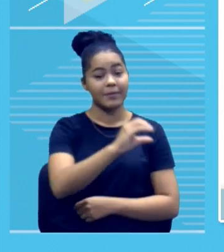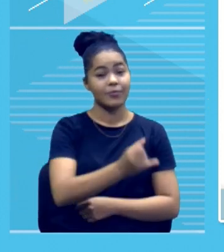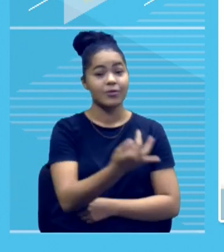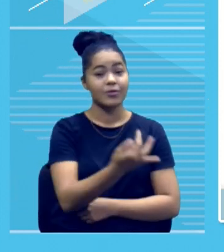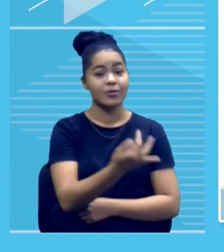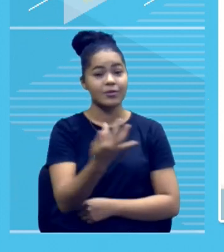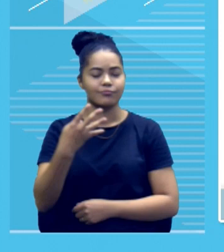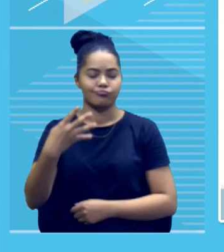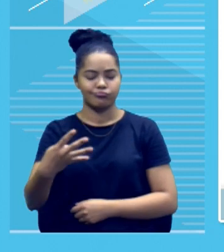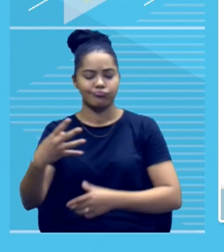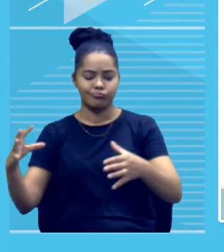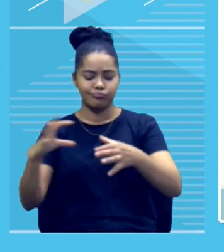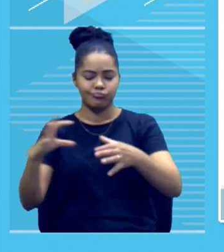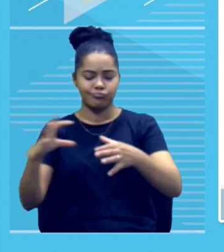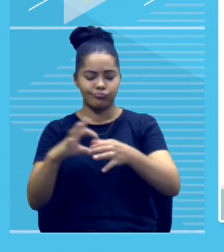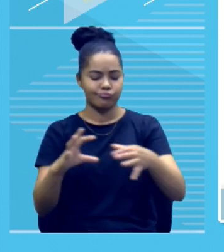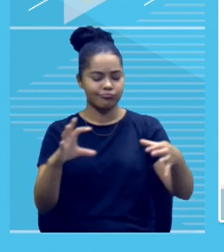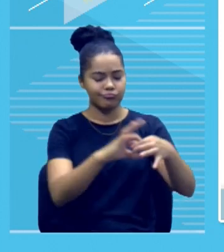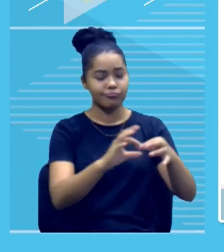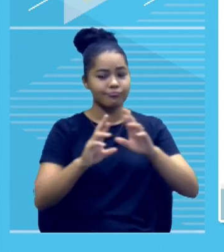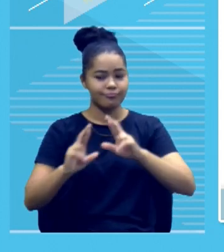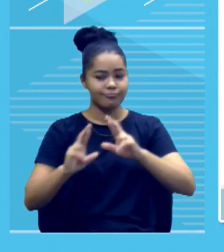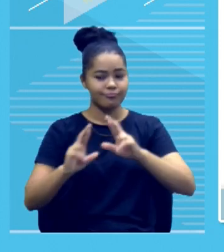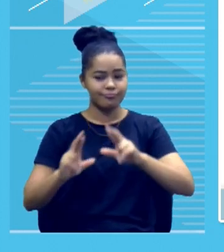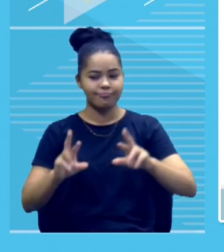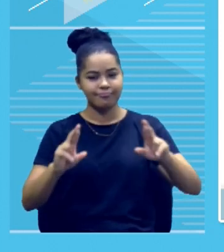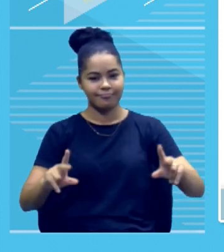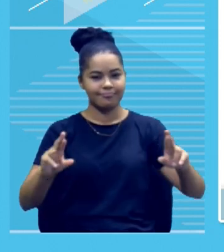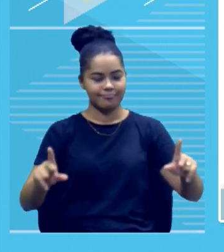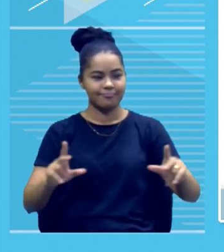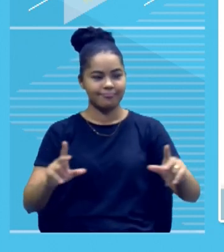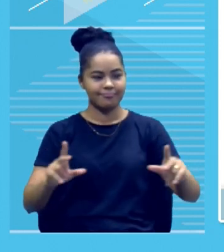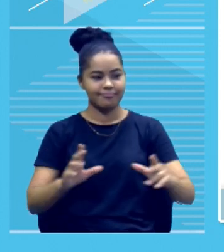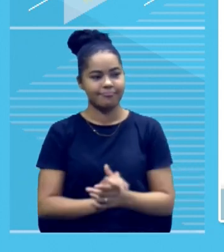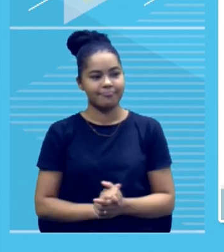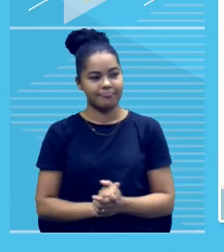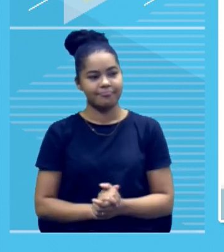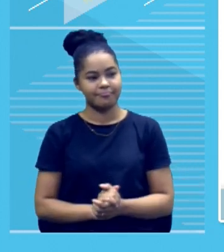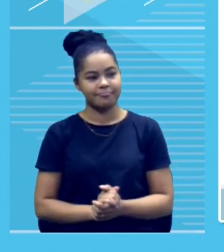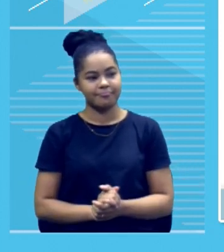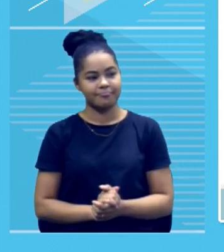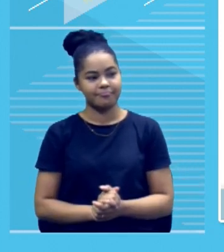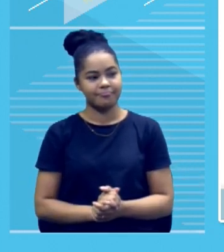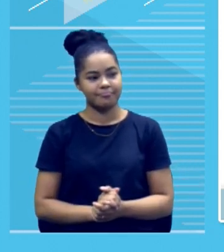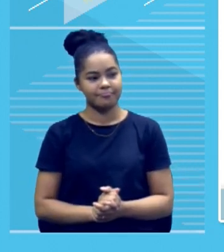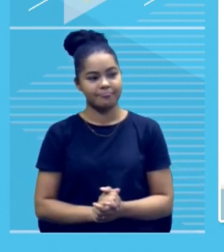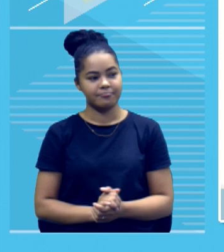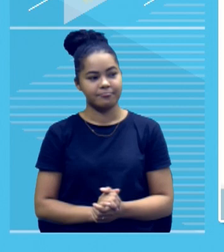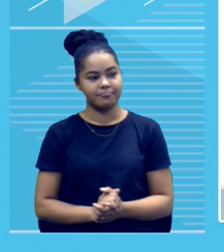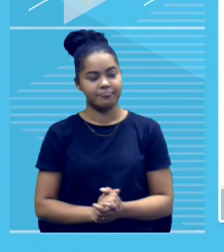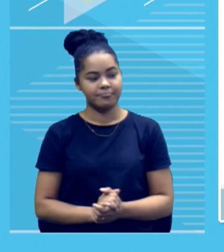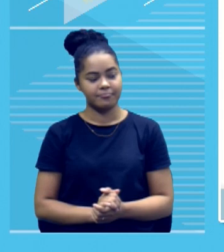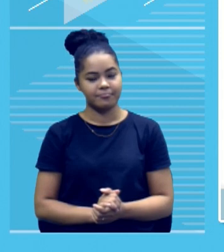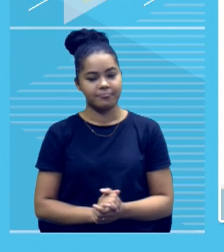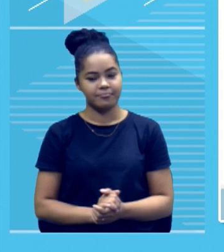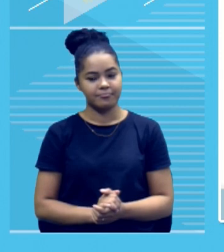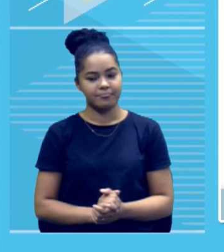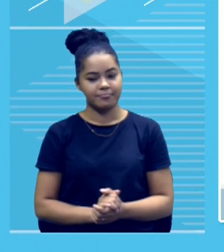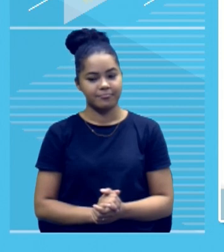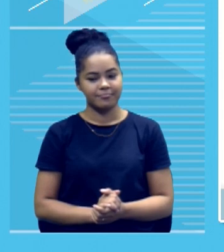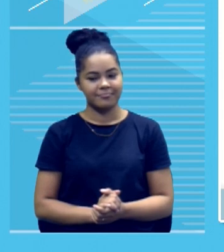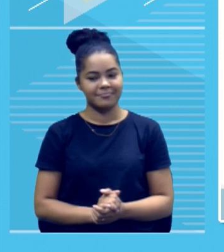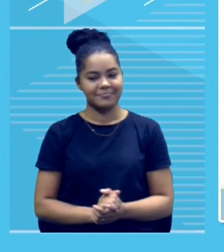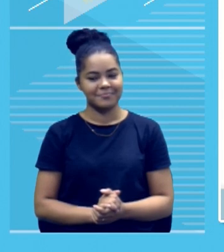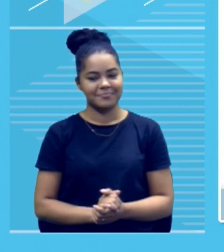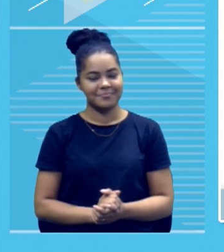si. 4 ligantes diferentes entre si. Vamos apresentar para vocês aqui, ó. Ó,